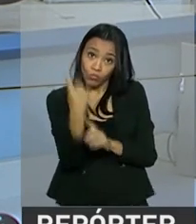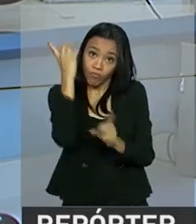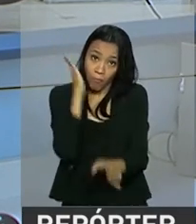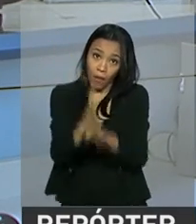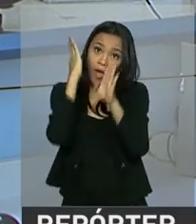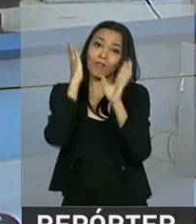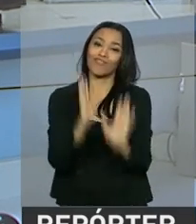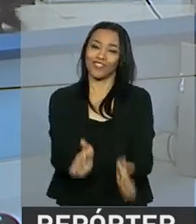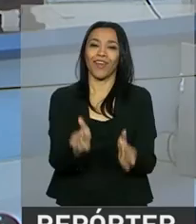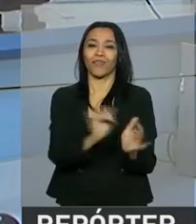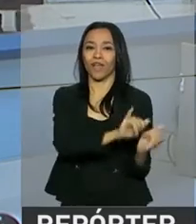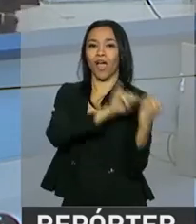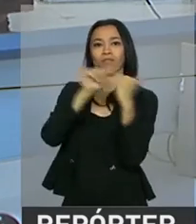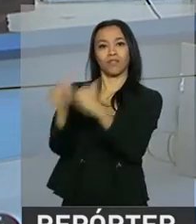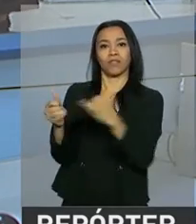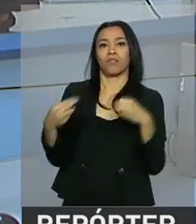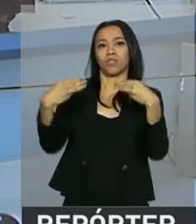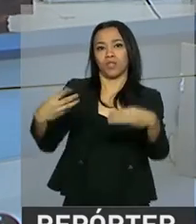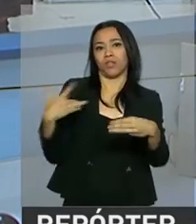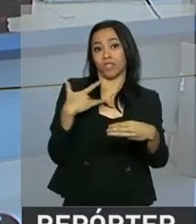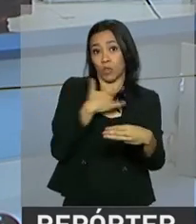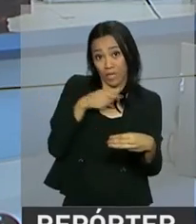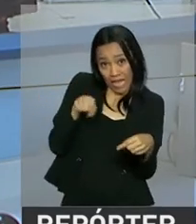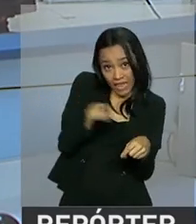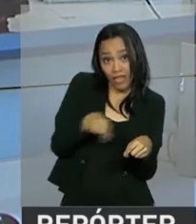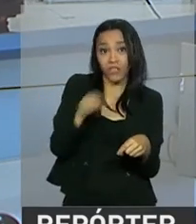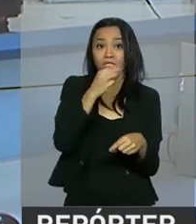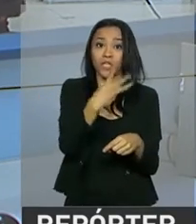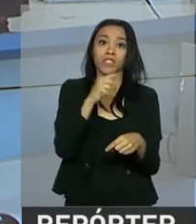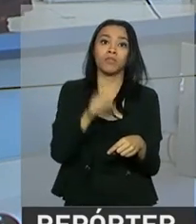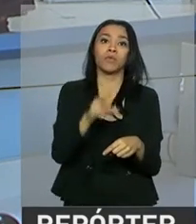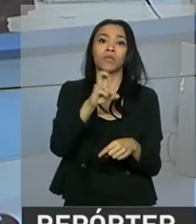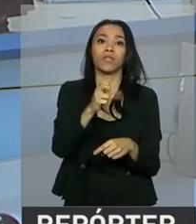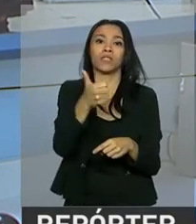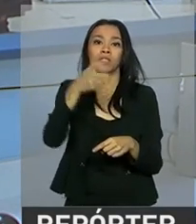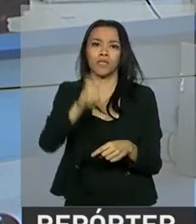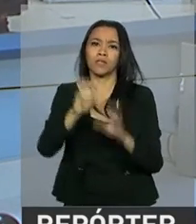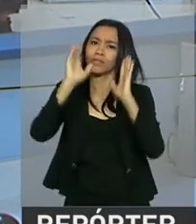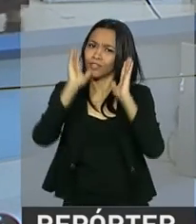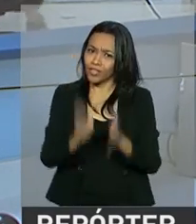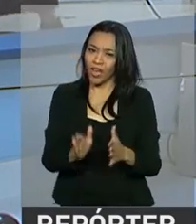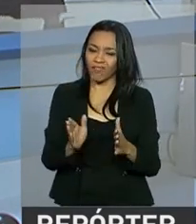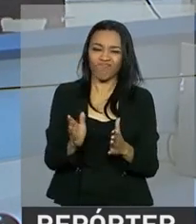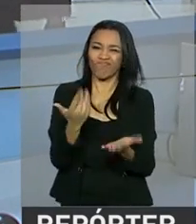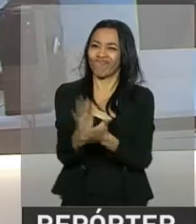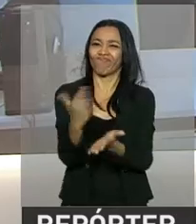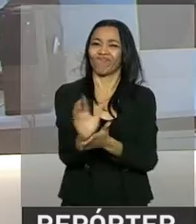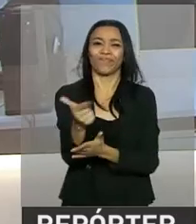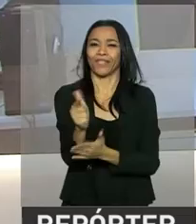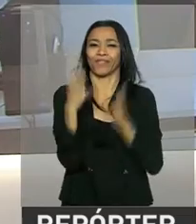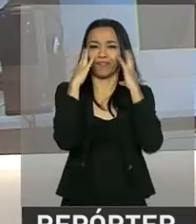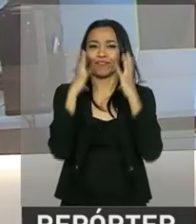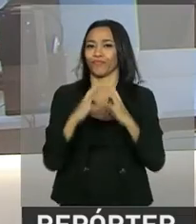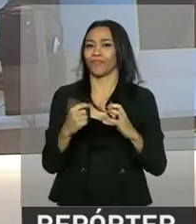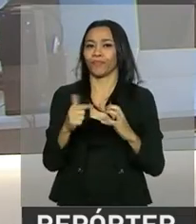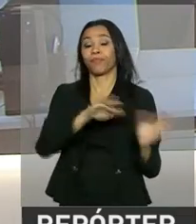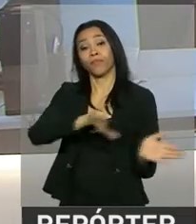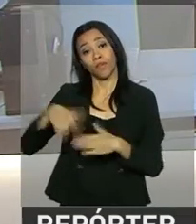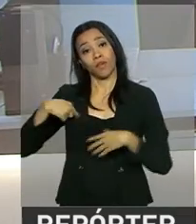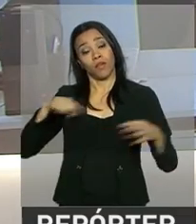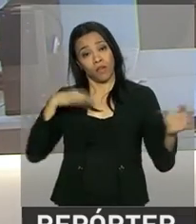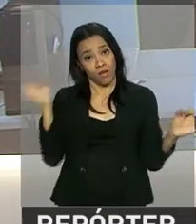ao ministério da saúde destes 3515 foram descartados nós ficamos por aqui